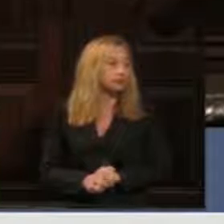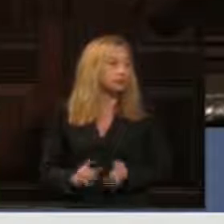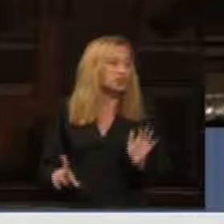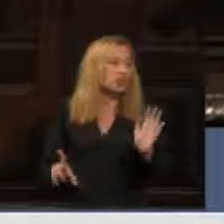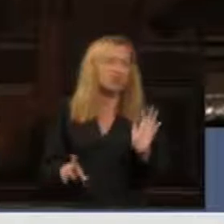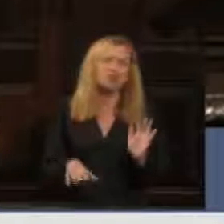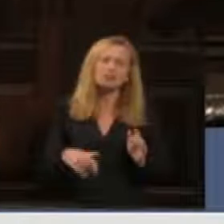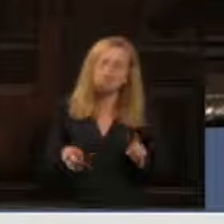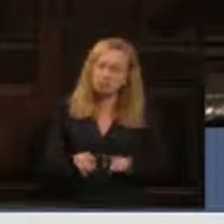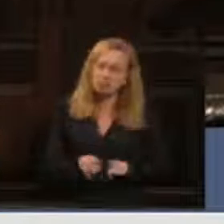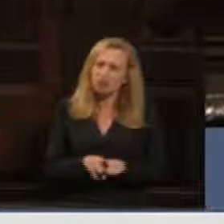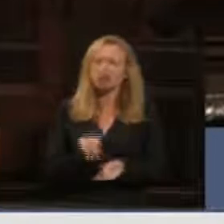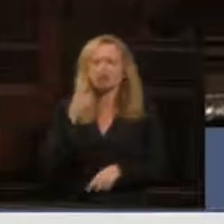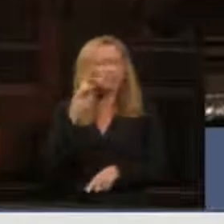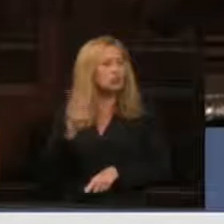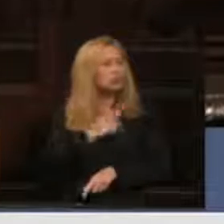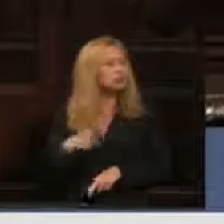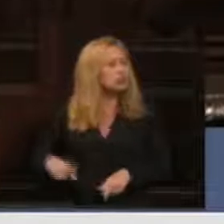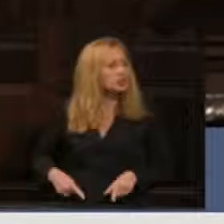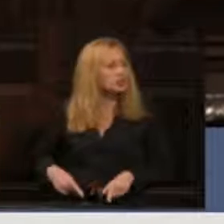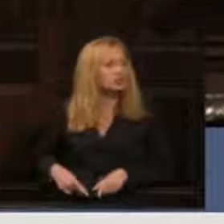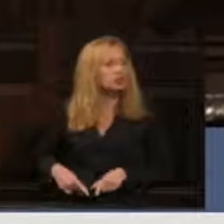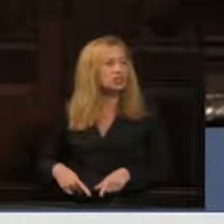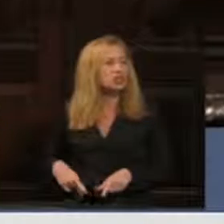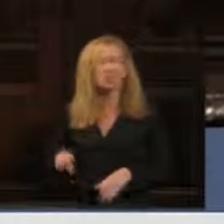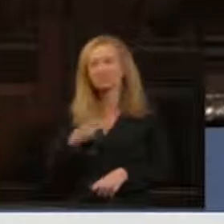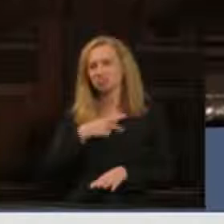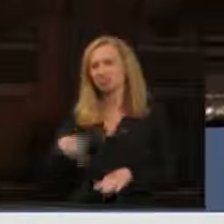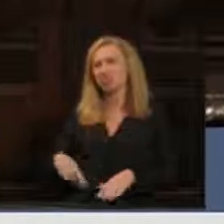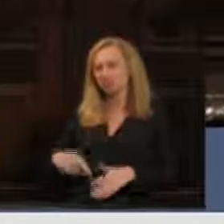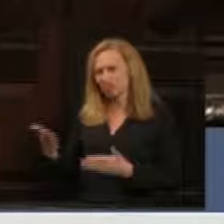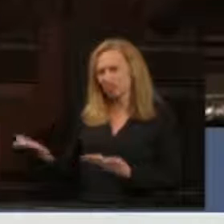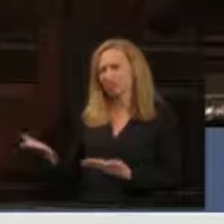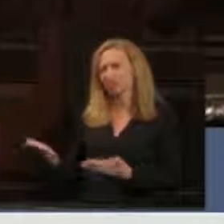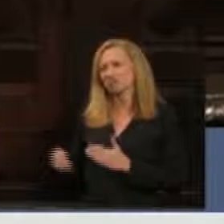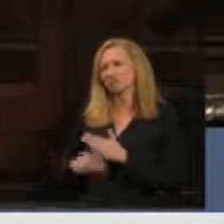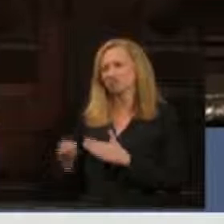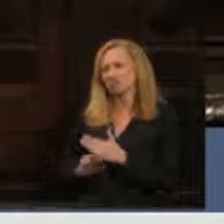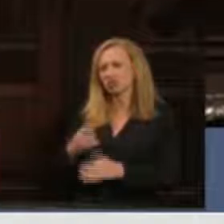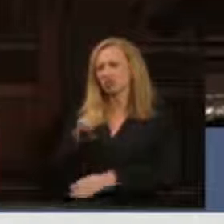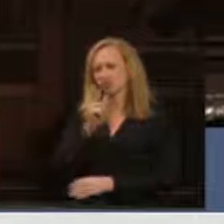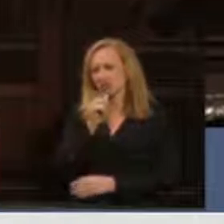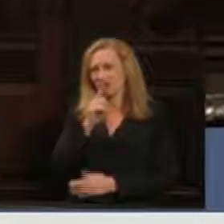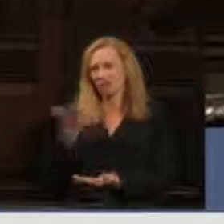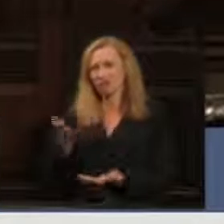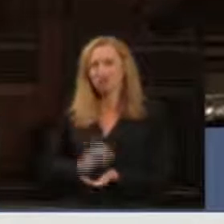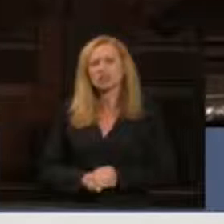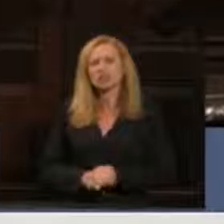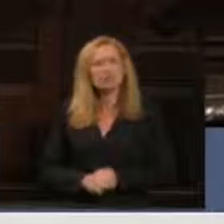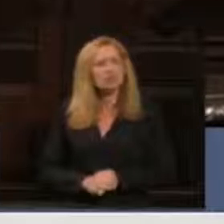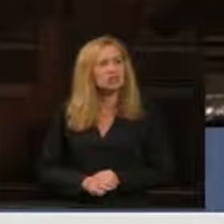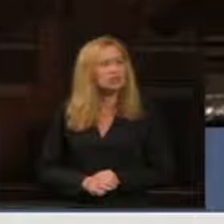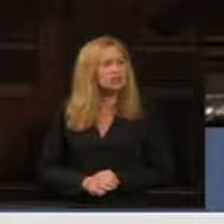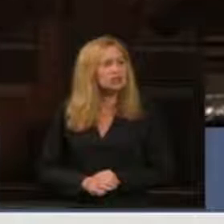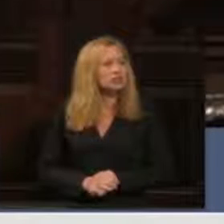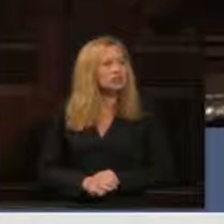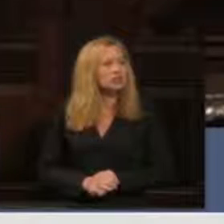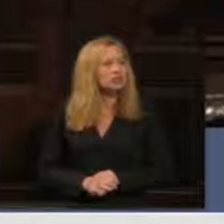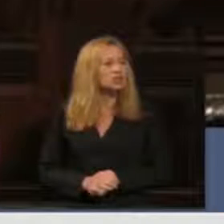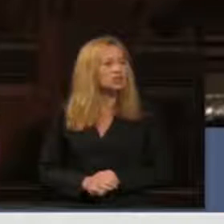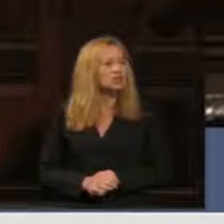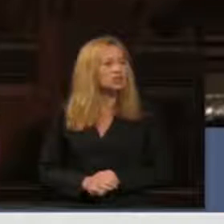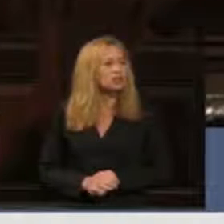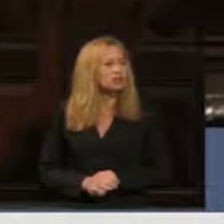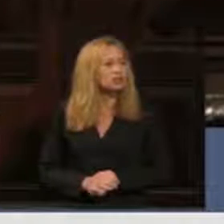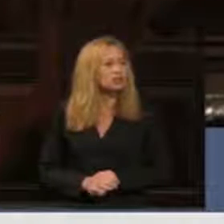Além disso, senhor presidente, esse presidente da SEDAI teve passagem, sabe aonde?